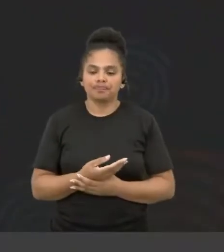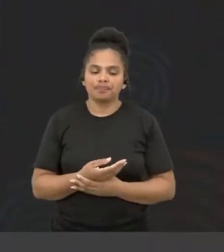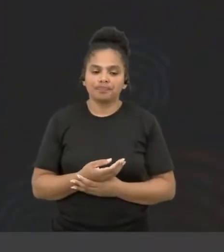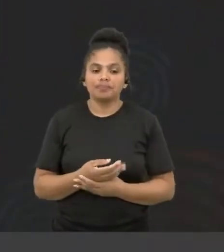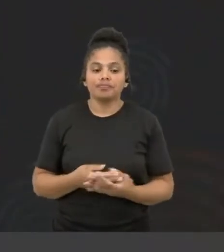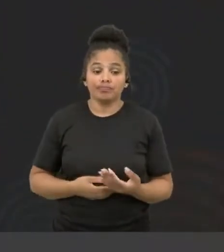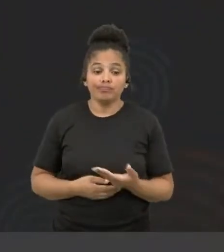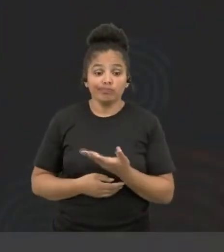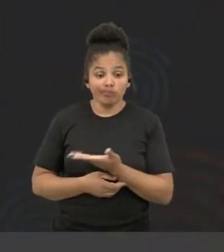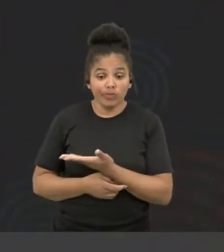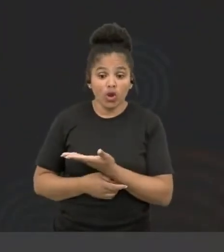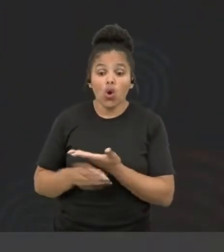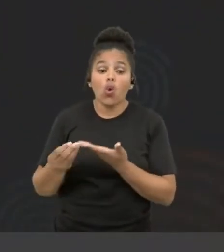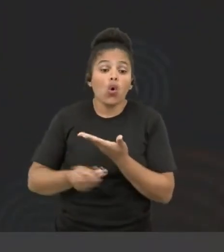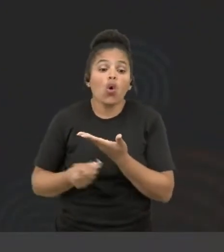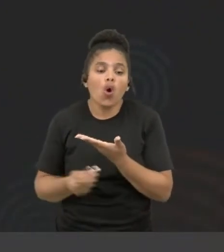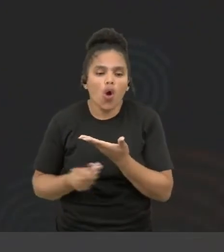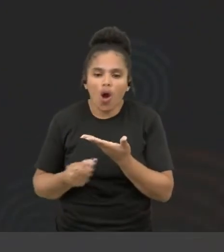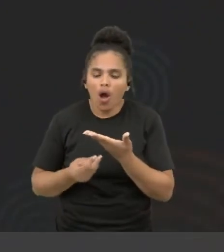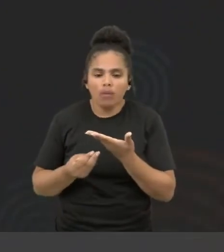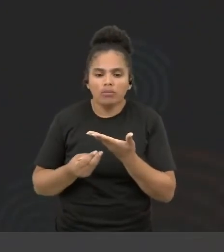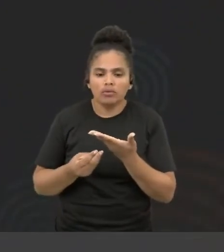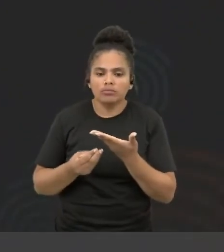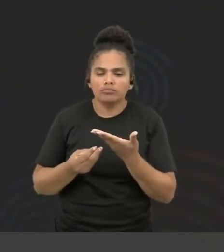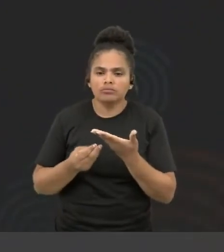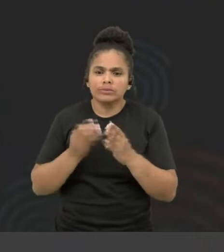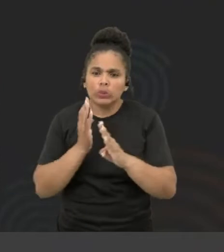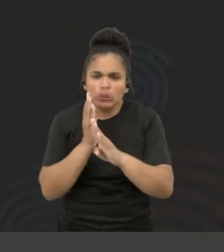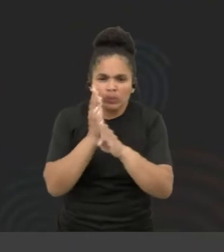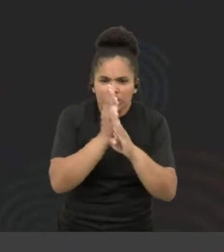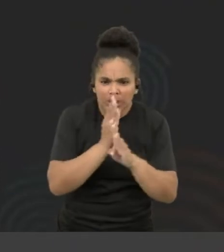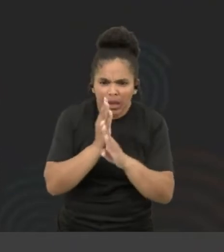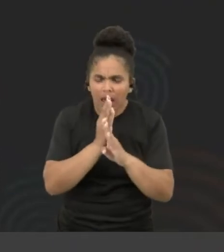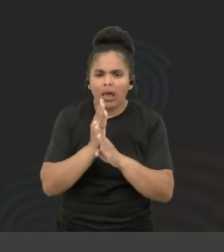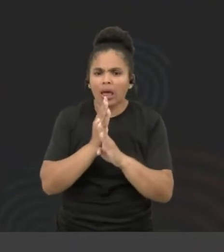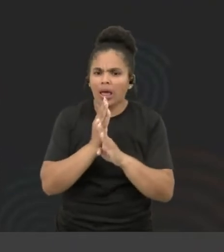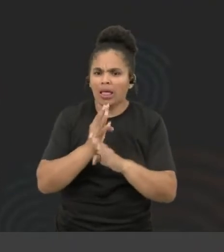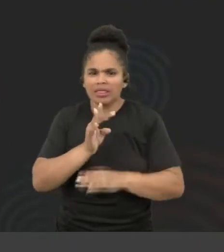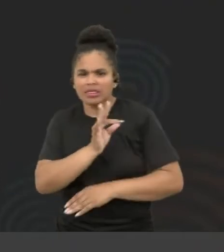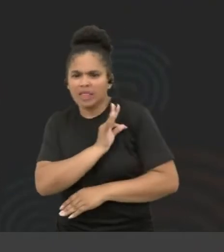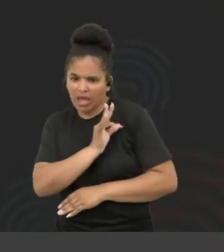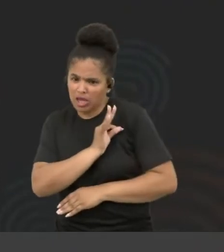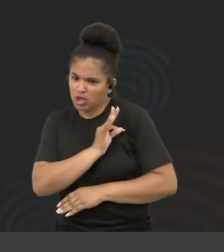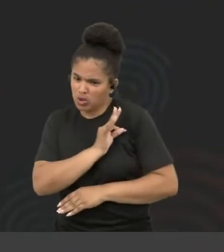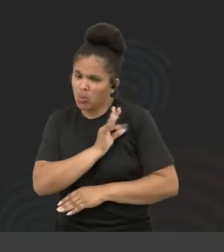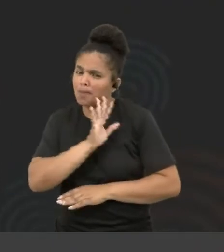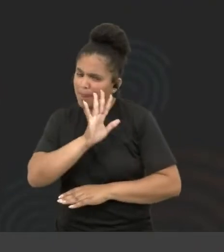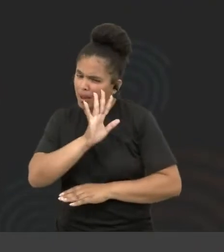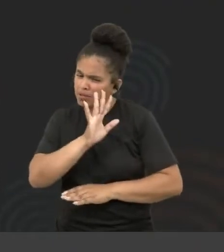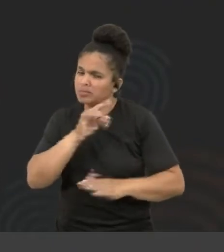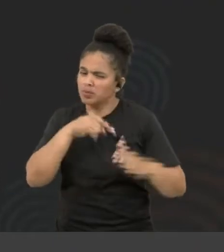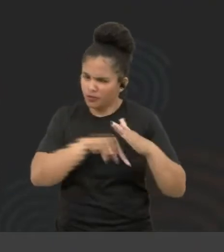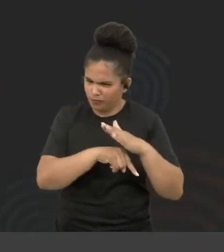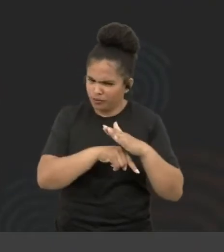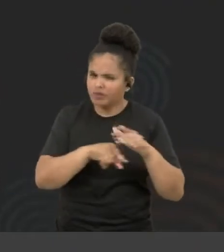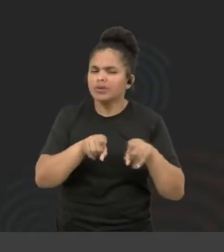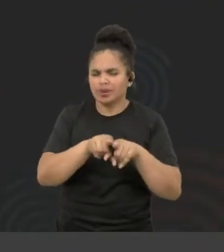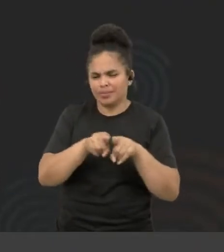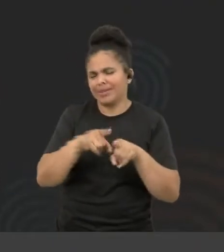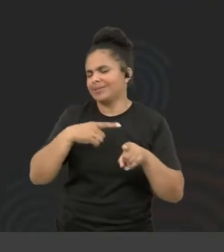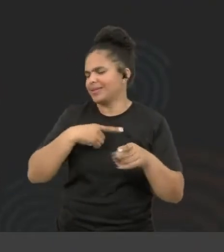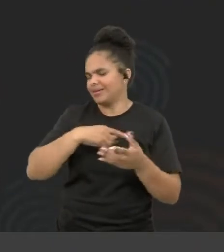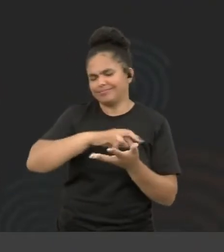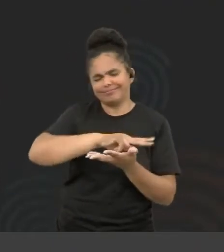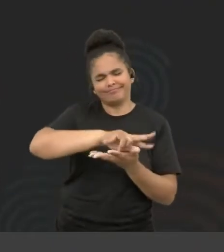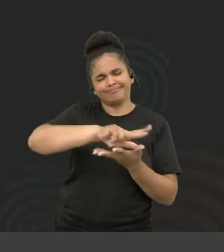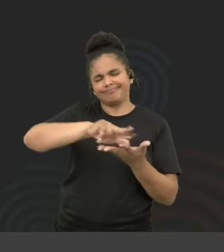sobre como verificar, né, acessibilidade, porque indo além dessa questão técnica, uh, tem muito material sobre acessibilidade